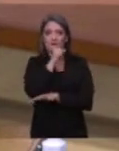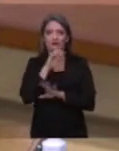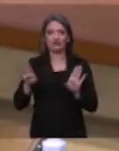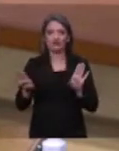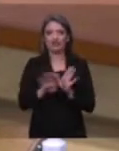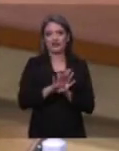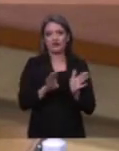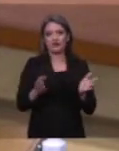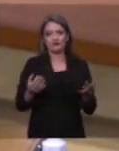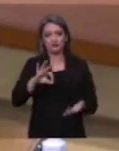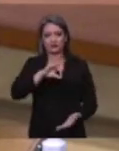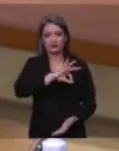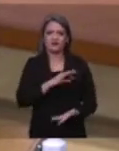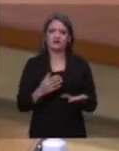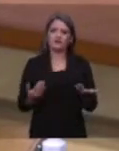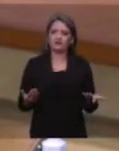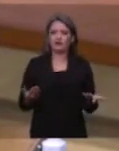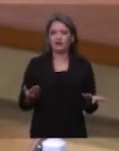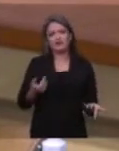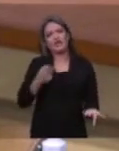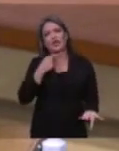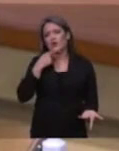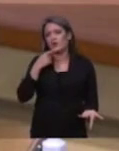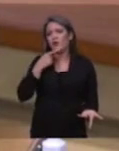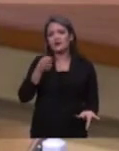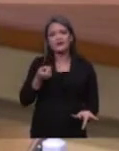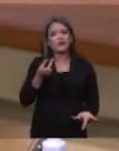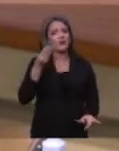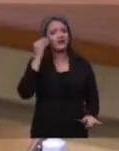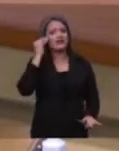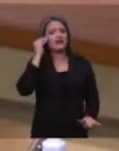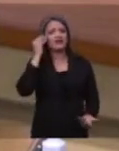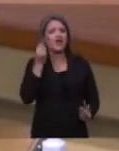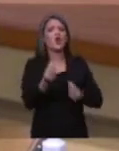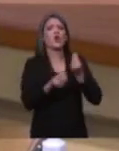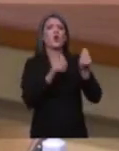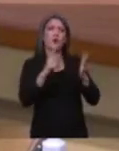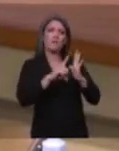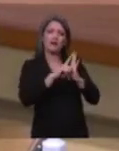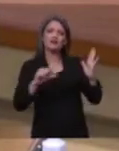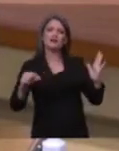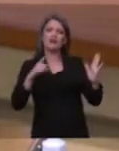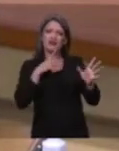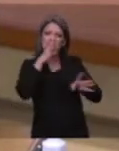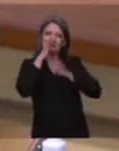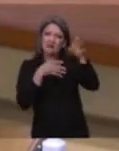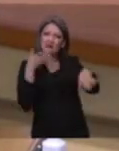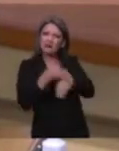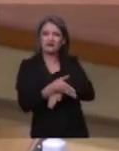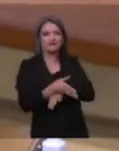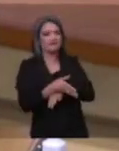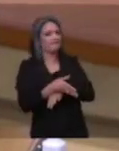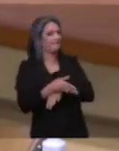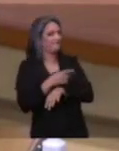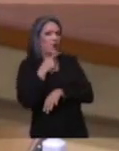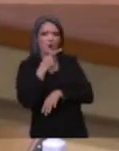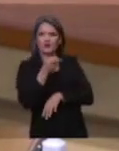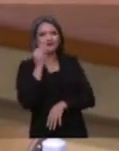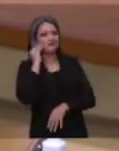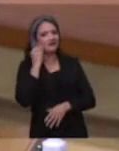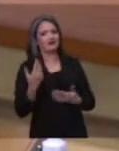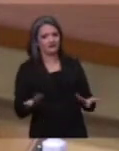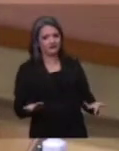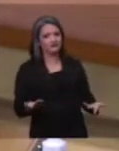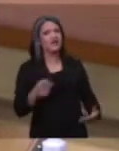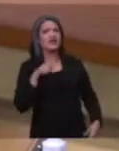Eu não consigo entender, e também carece de resposta, como que o Palácio do Planalto foi invadido da forma como foi invadido.